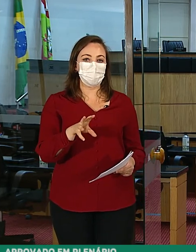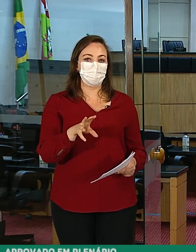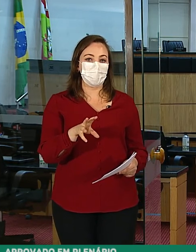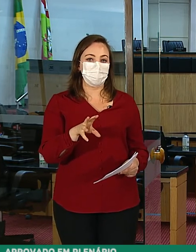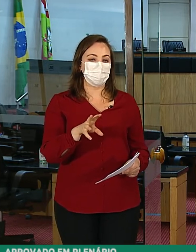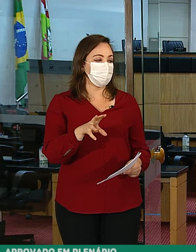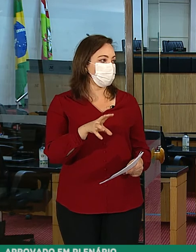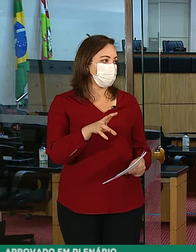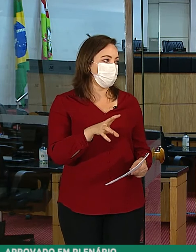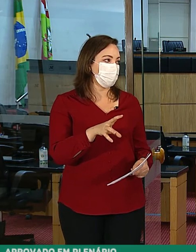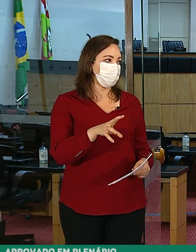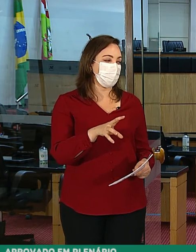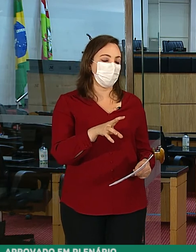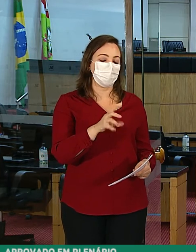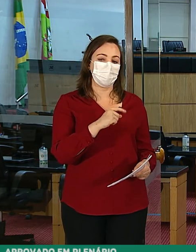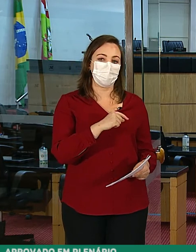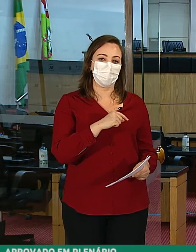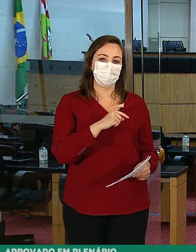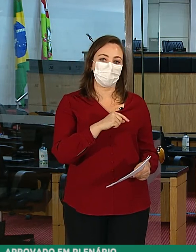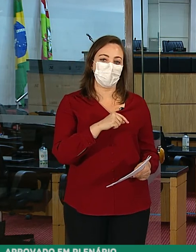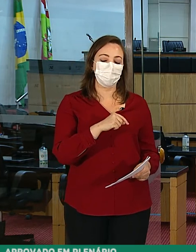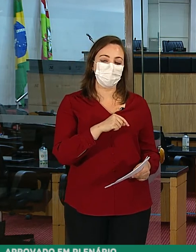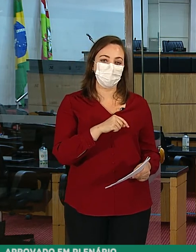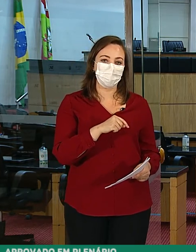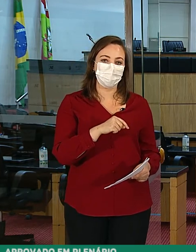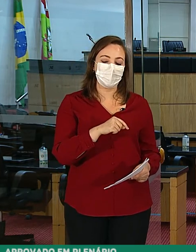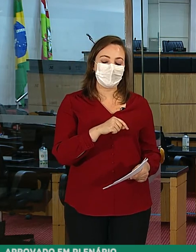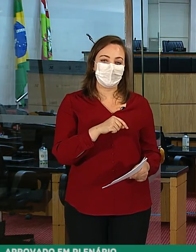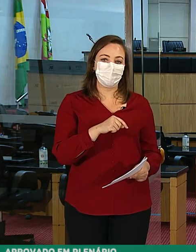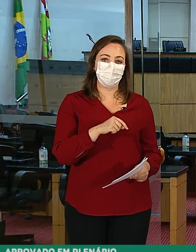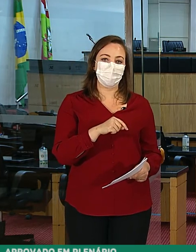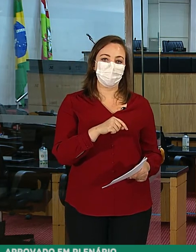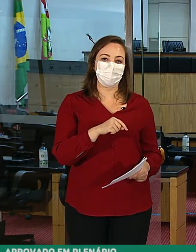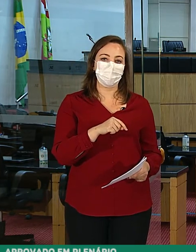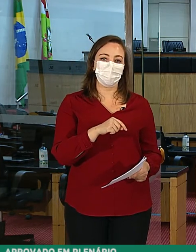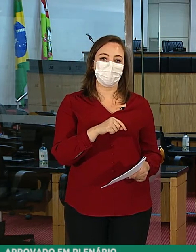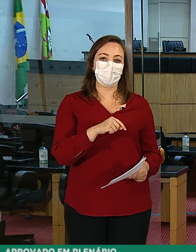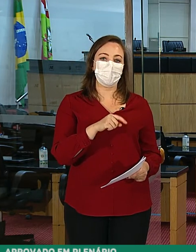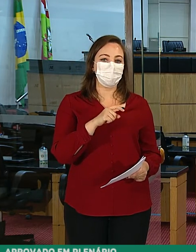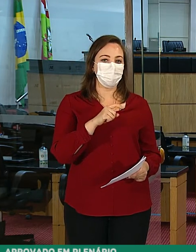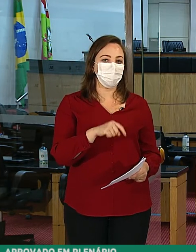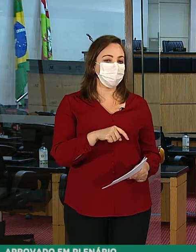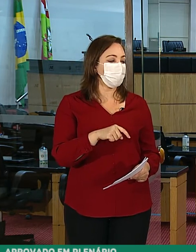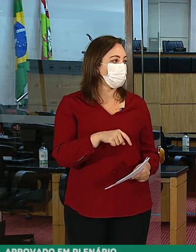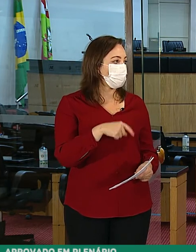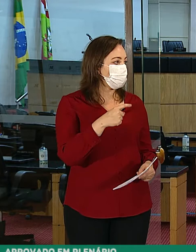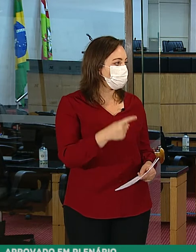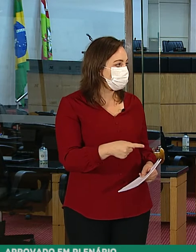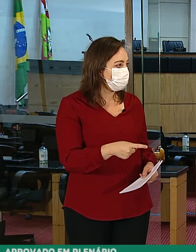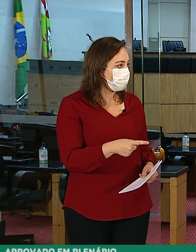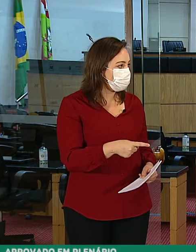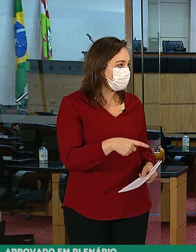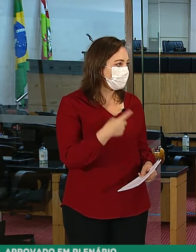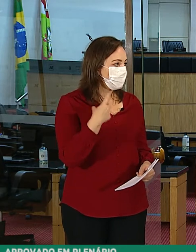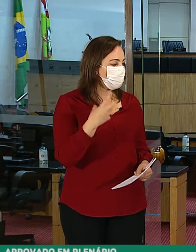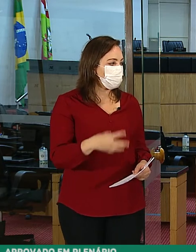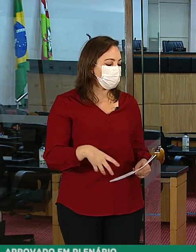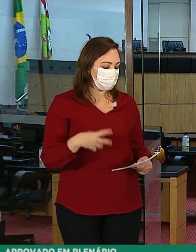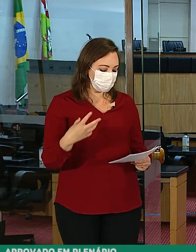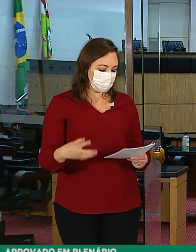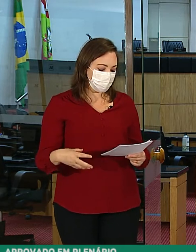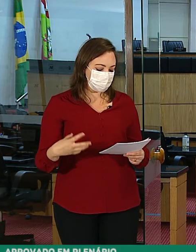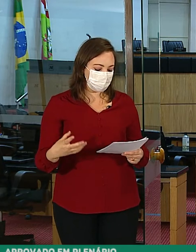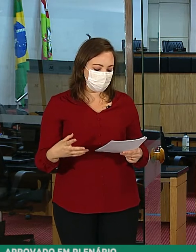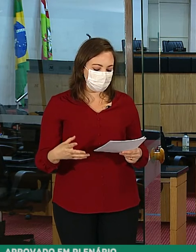a cada 3 meses, trimestralmente, né? E aqui na Assembleia Legislativa foi aprovado para que esse grupo se reúna uma vez por mês.